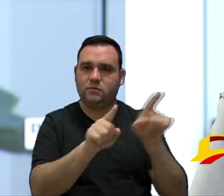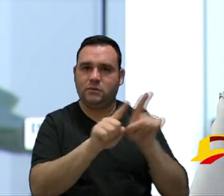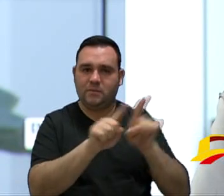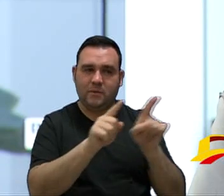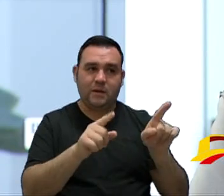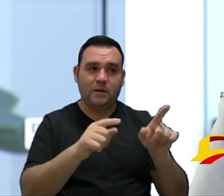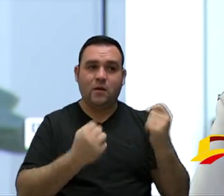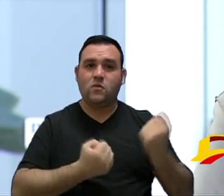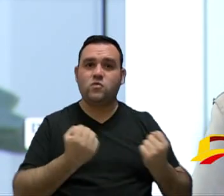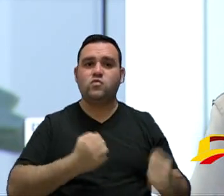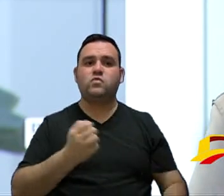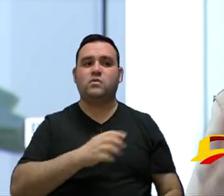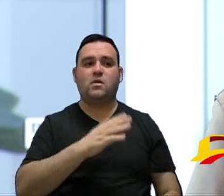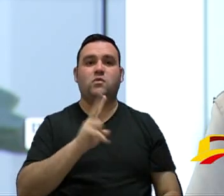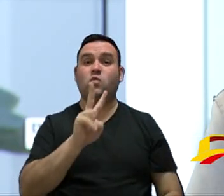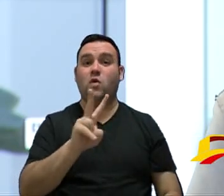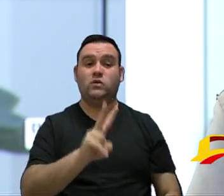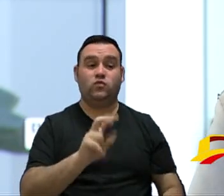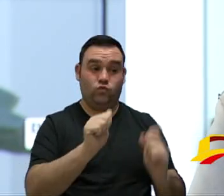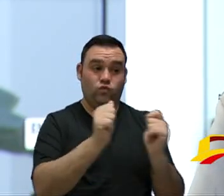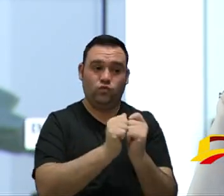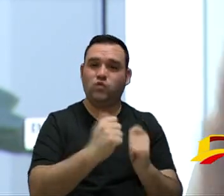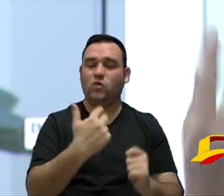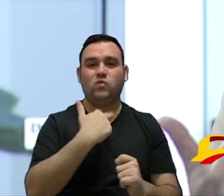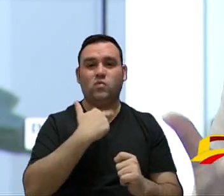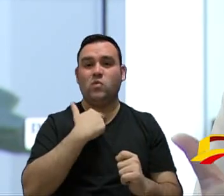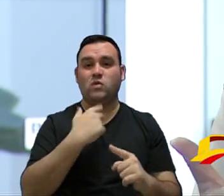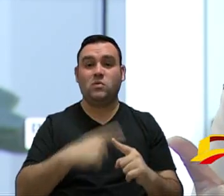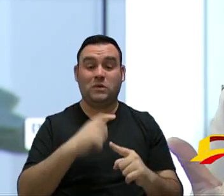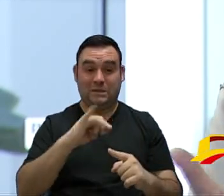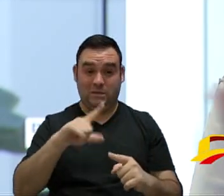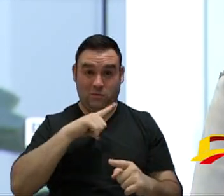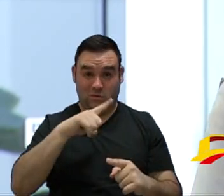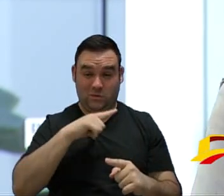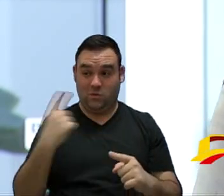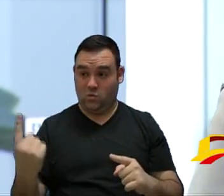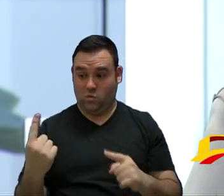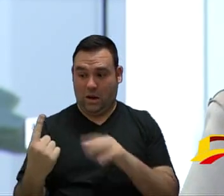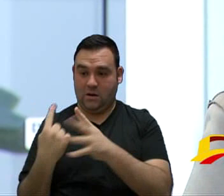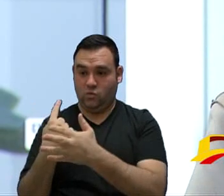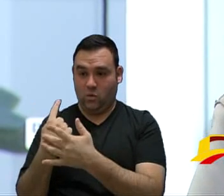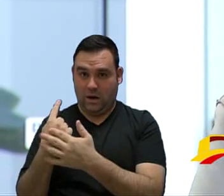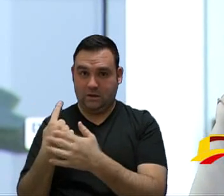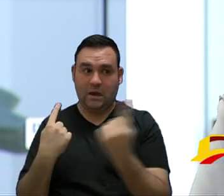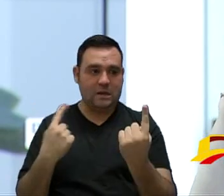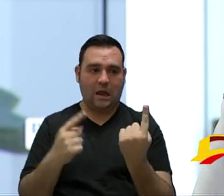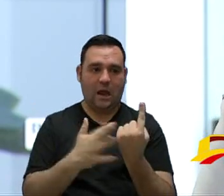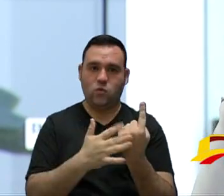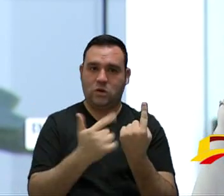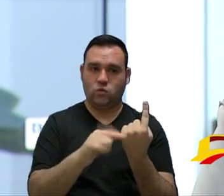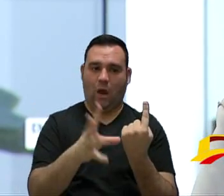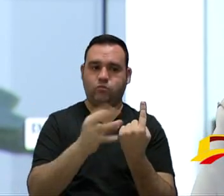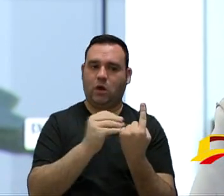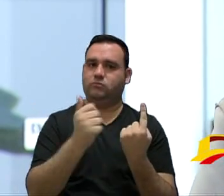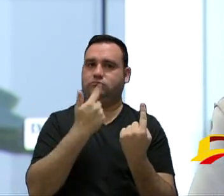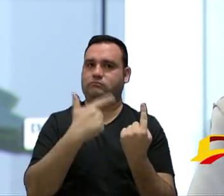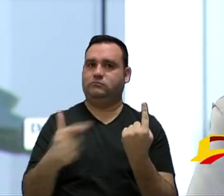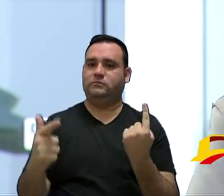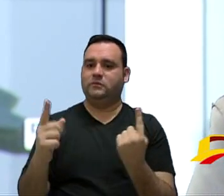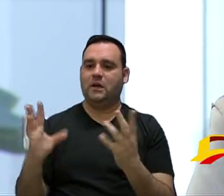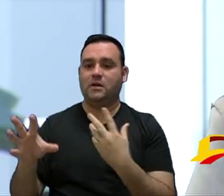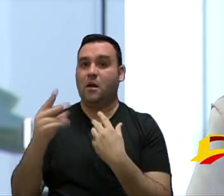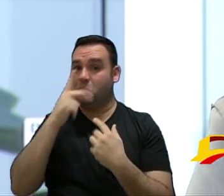suspeita ambulância não pode fazer o transporte desses dois pacientes porque se não tiver e o outro de repente não tá então a gente não